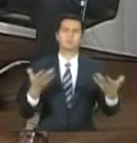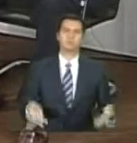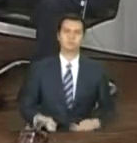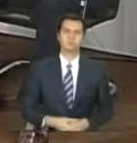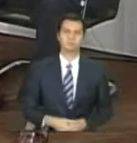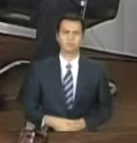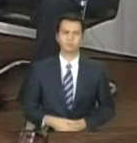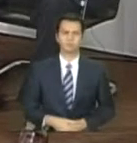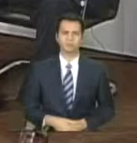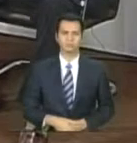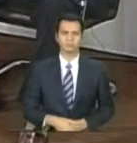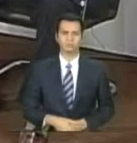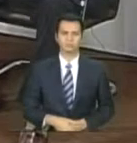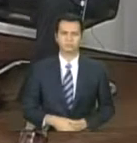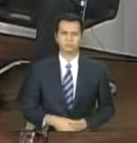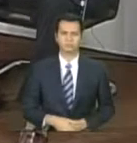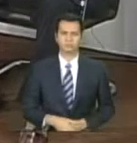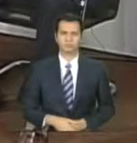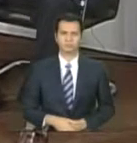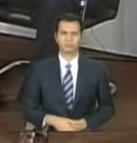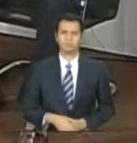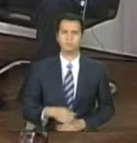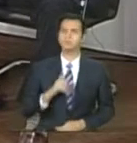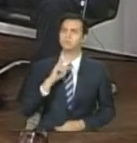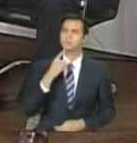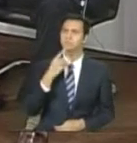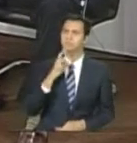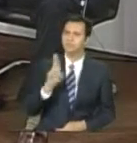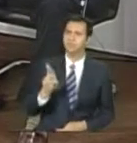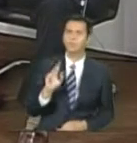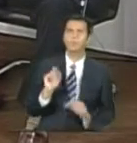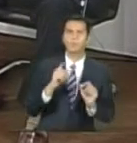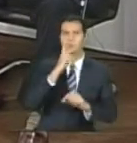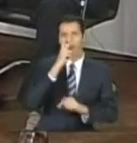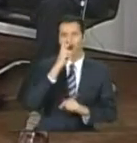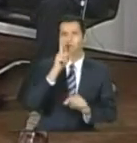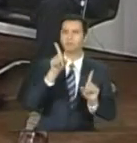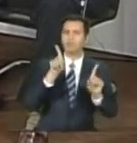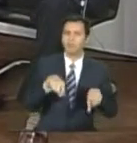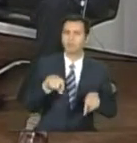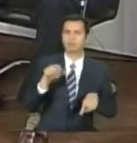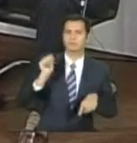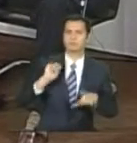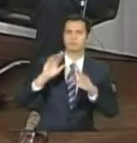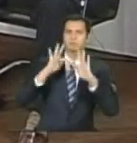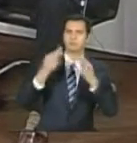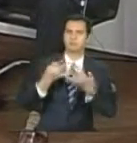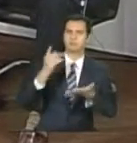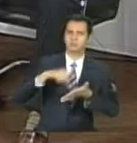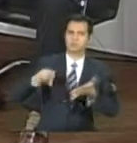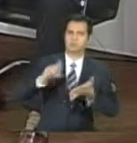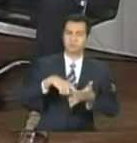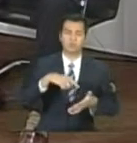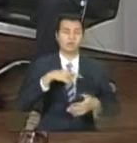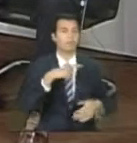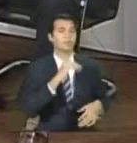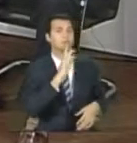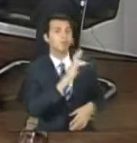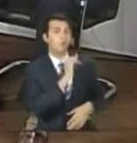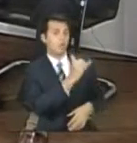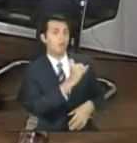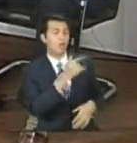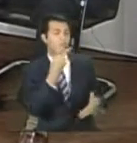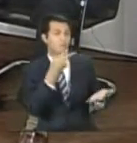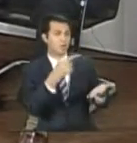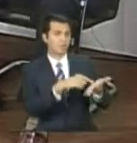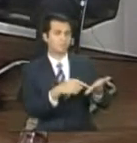Acredito que é o benefício que permanece cancelado. É, ela disse assim, ó, sempre que eu continuo tentando fazer essa regularização dos